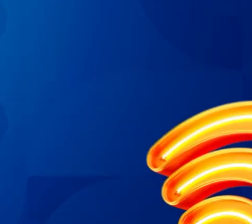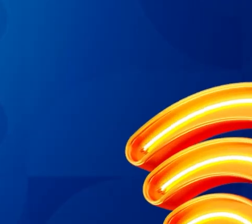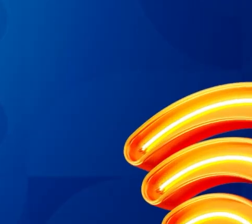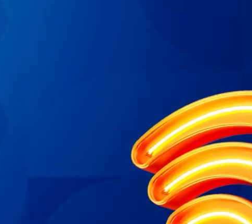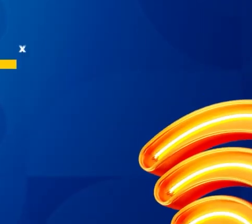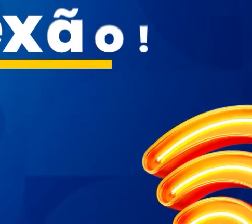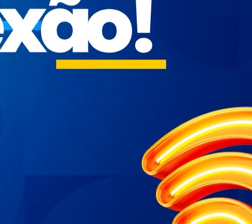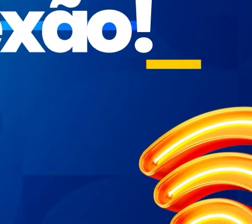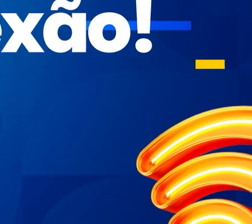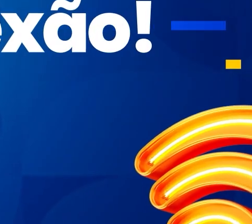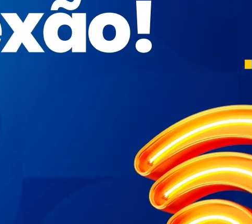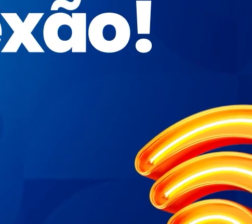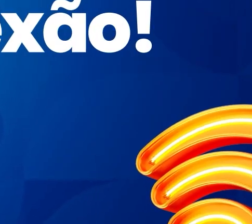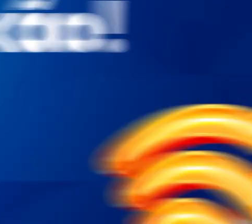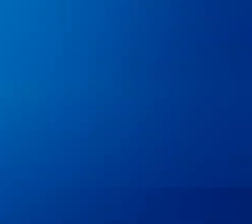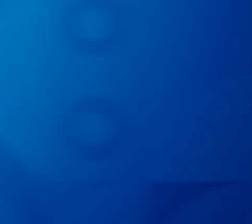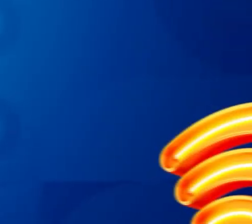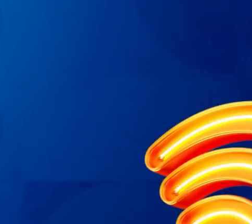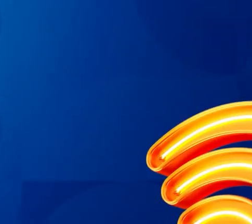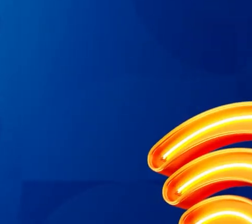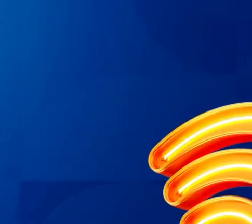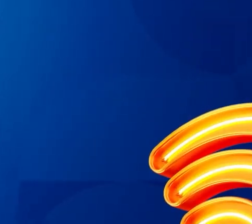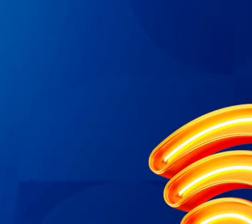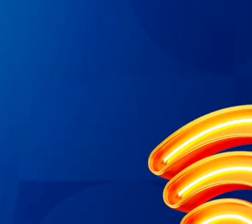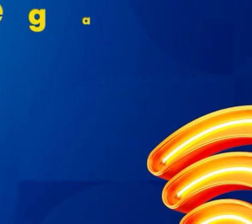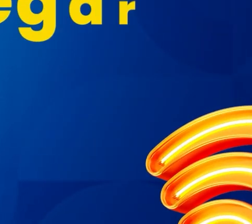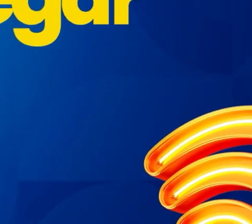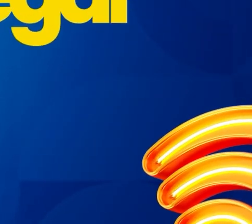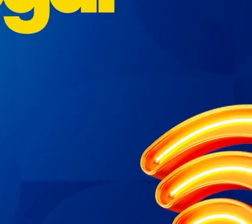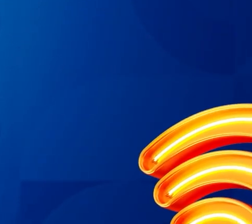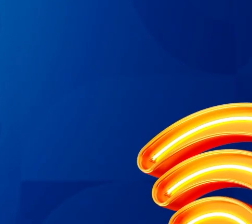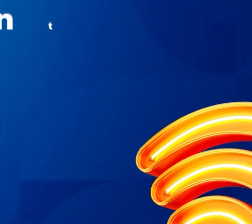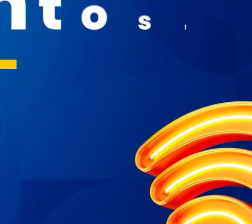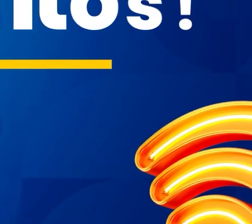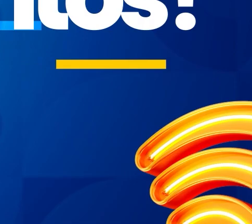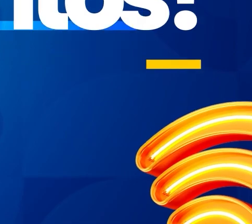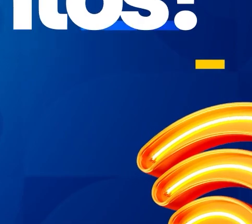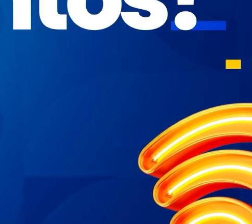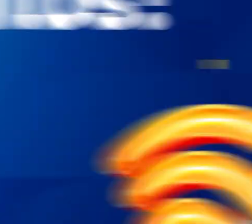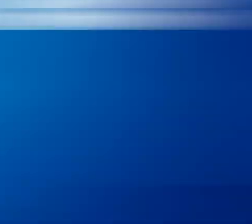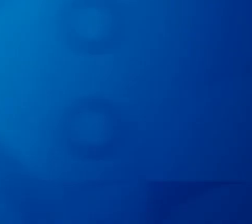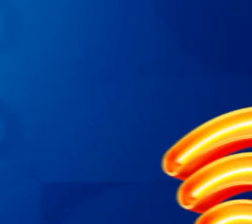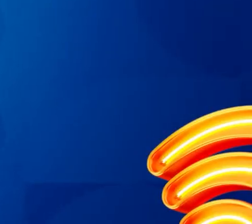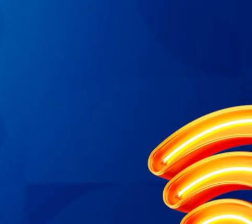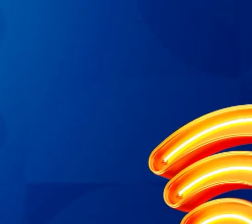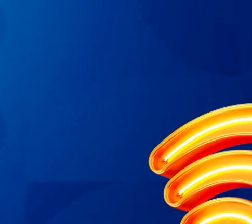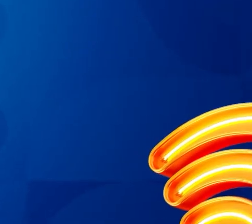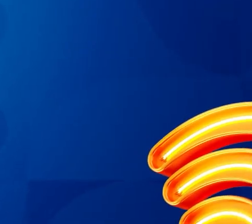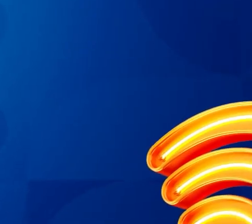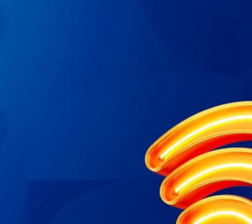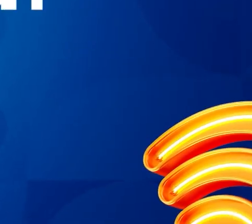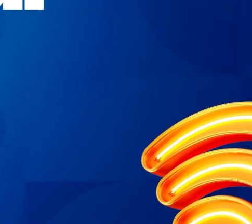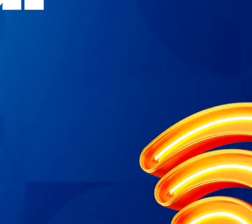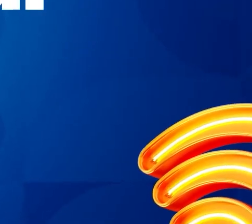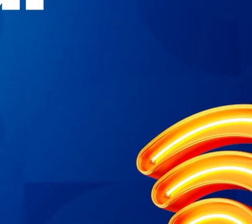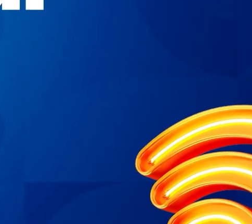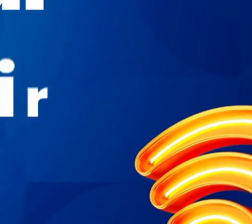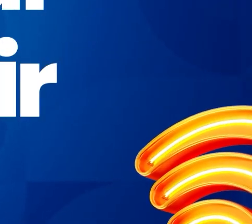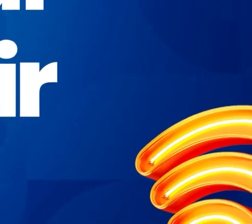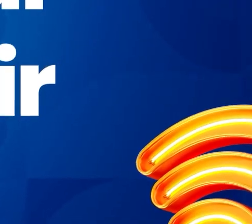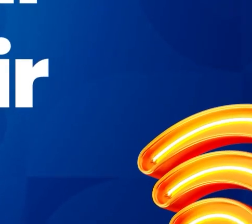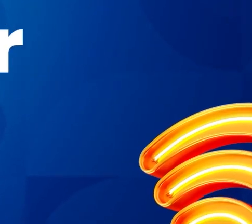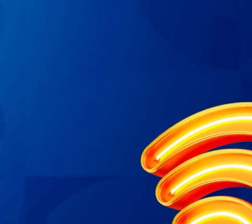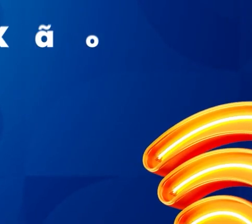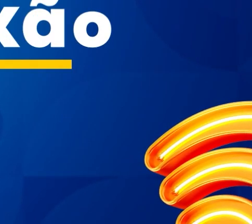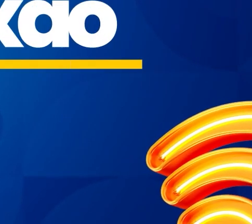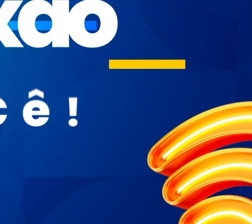Sol Provedor, a melhor conexão, com planos de ultra velocidade para você navegar sem travamentos, seja para estudar, trabalhar ou só